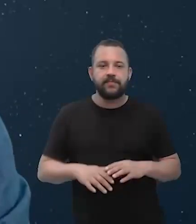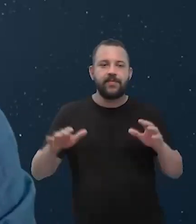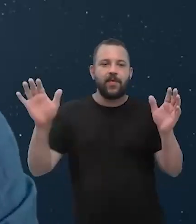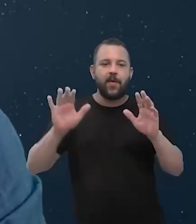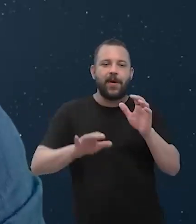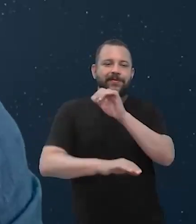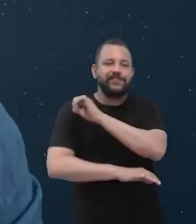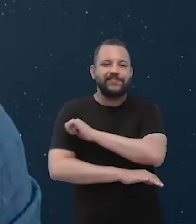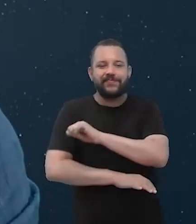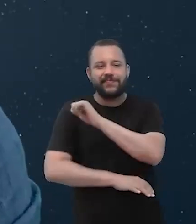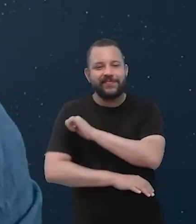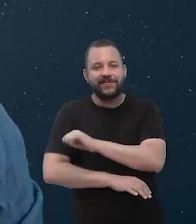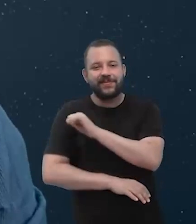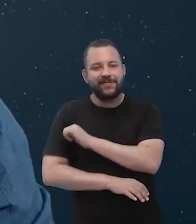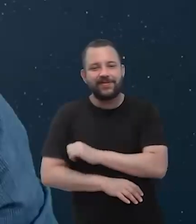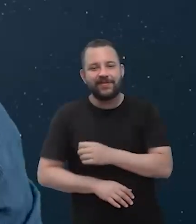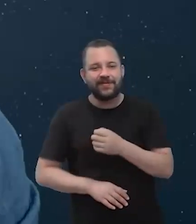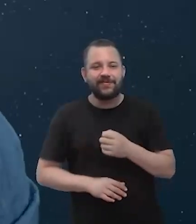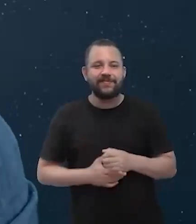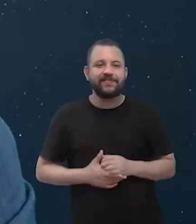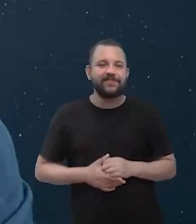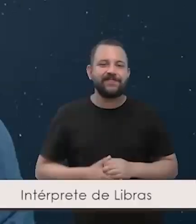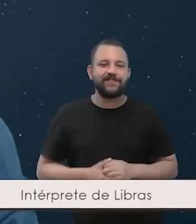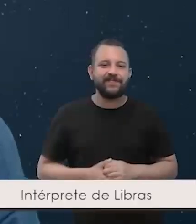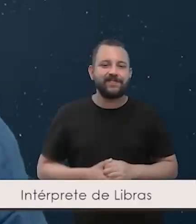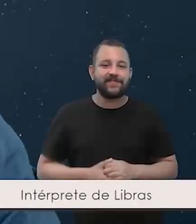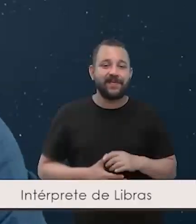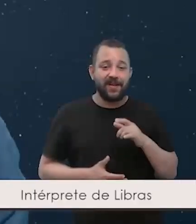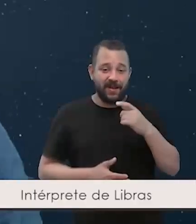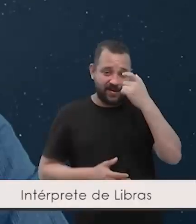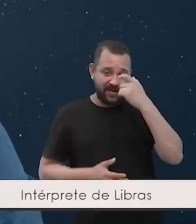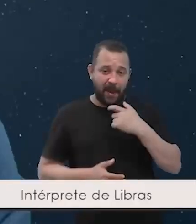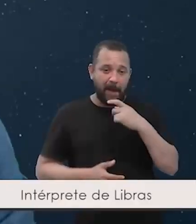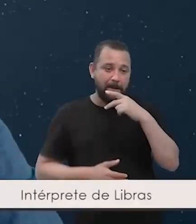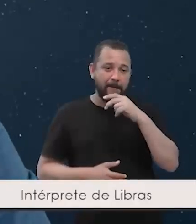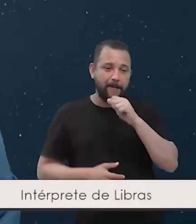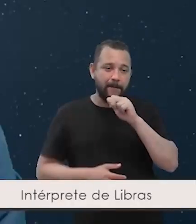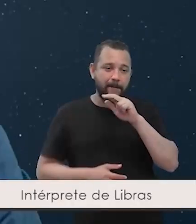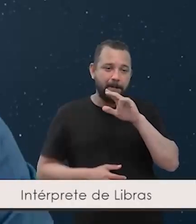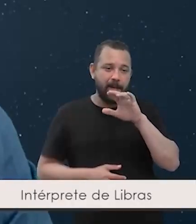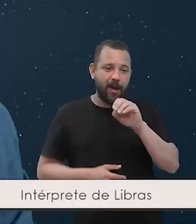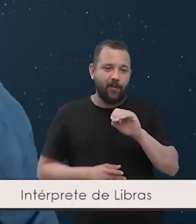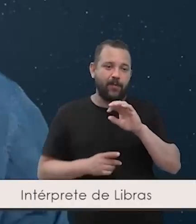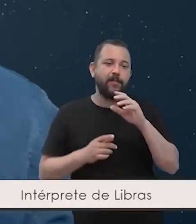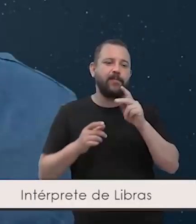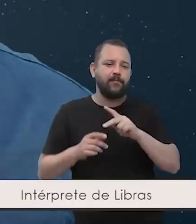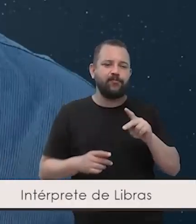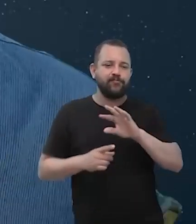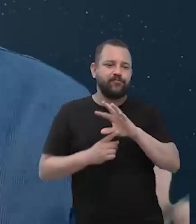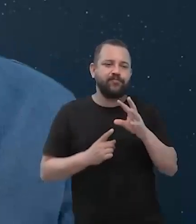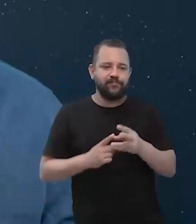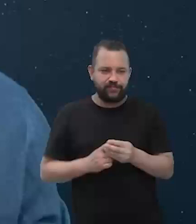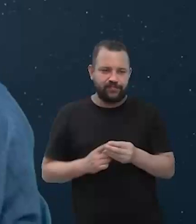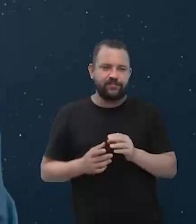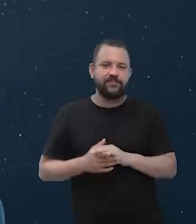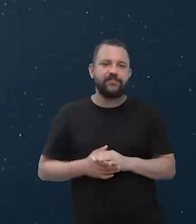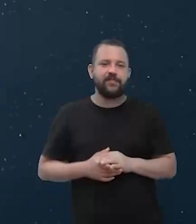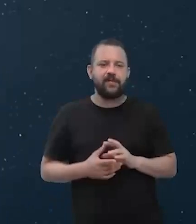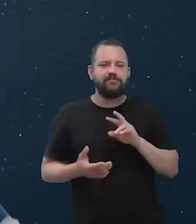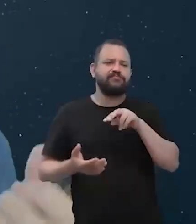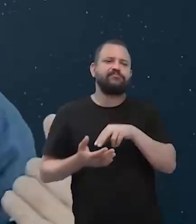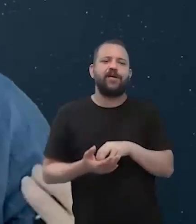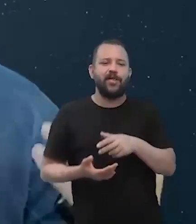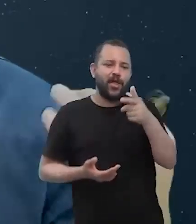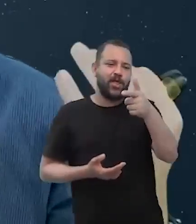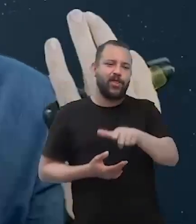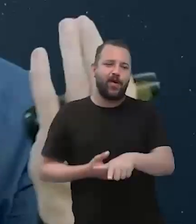Saudações, meus pequenos gafanhotos! Aqui quem fala é o seu professor de física, Paulo Vieira. E estamos aqui mais uma